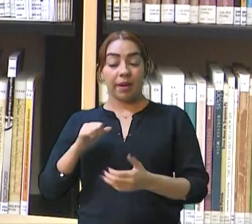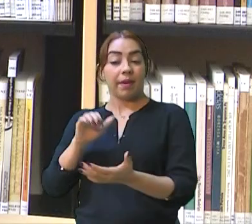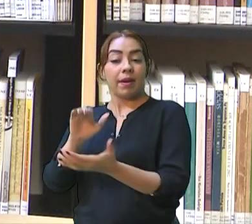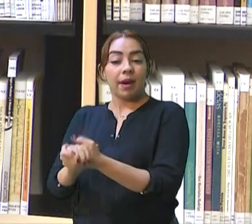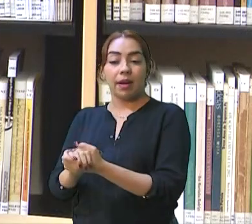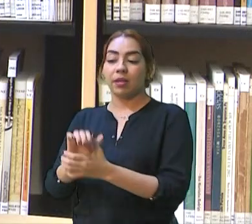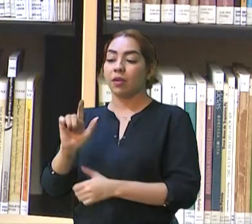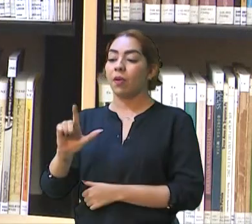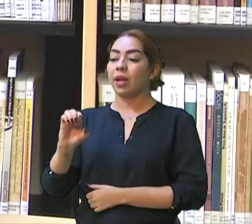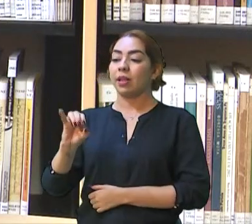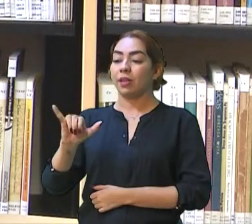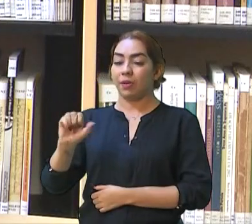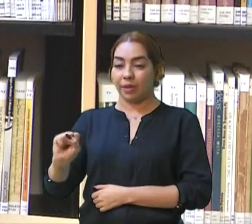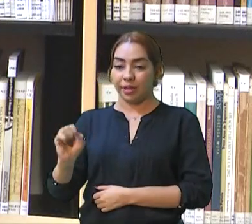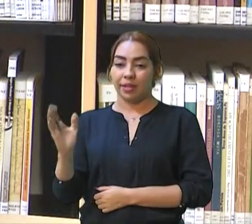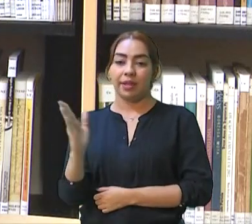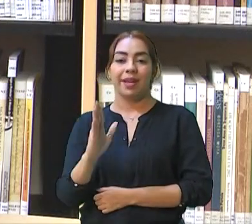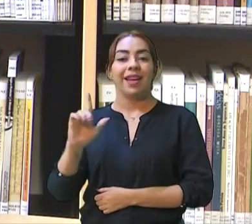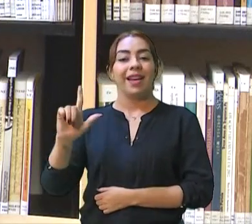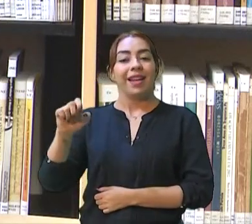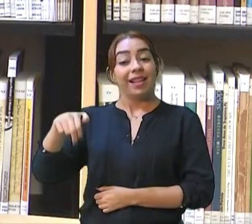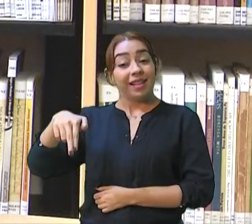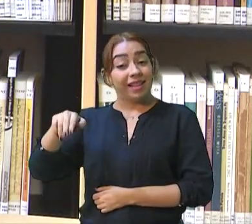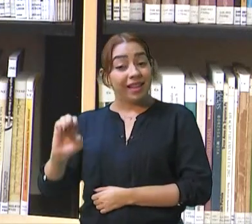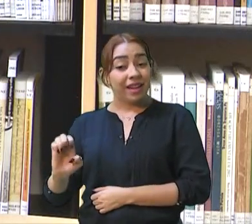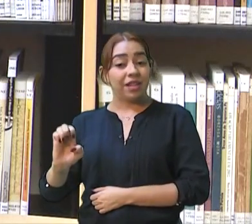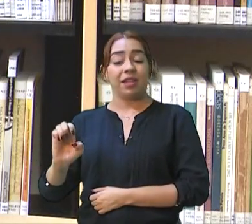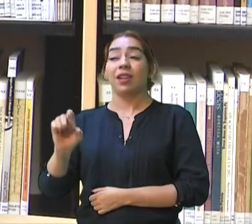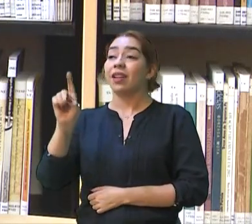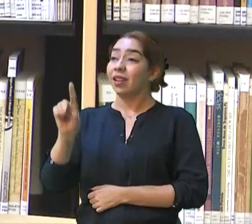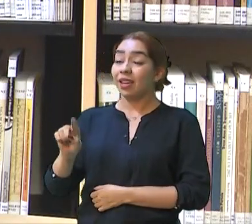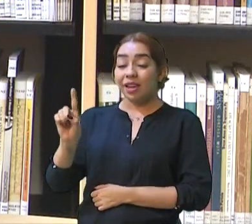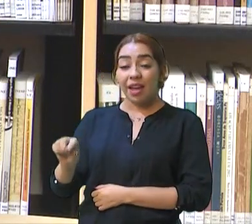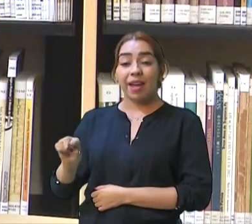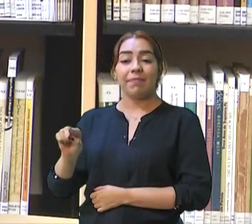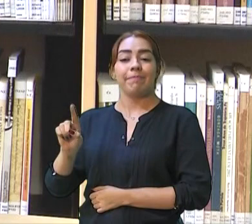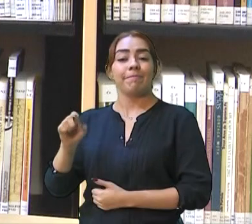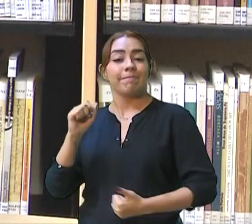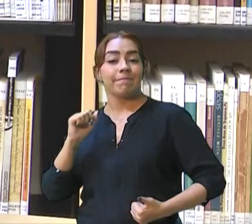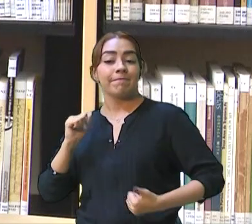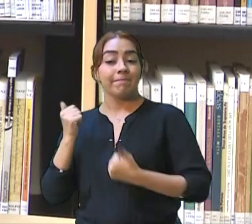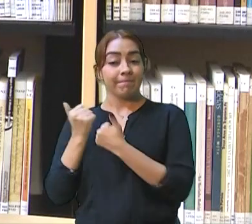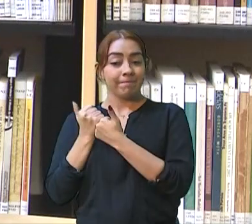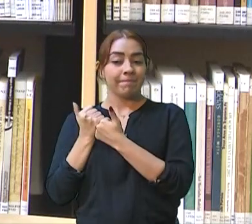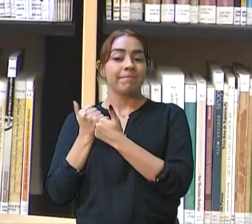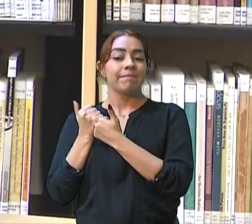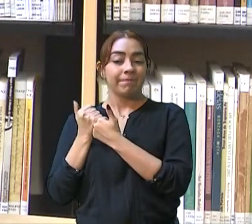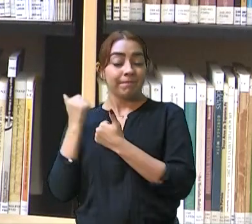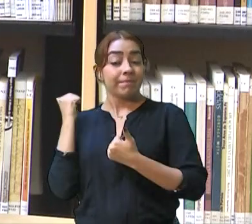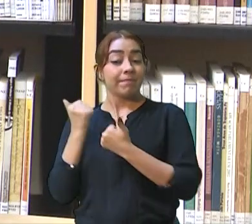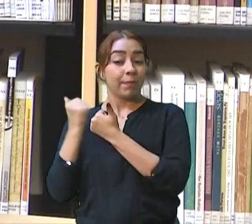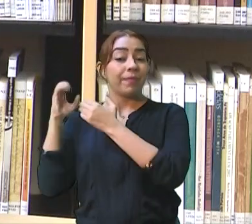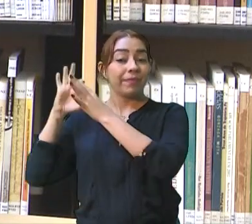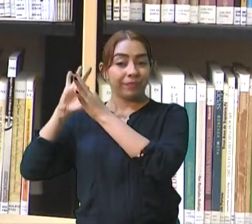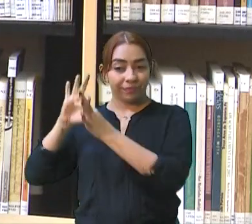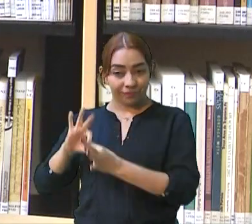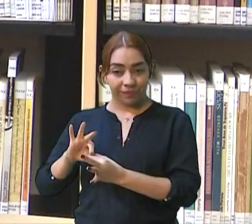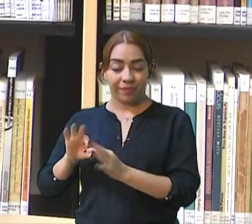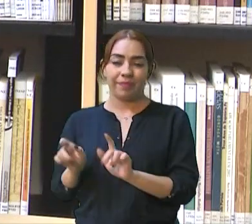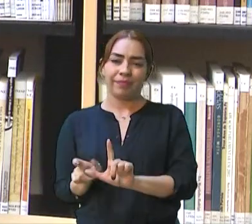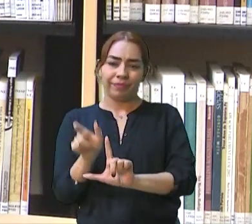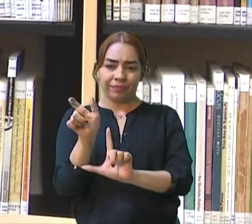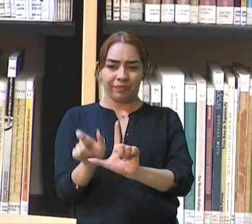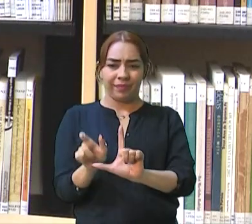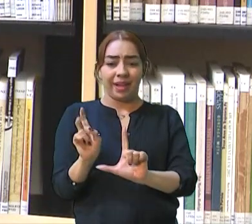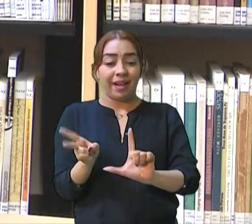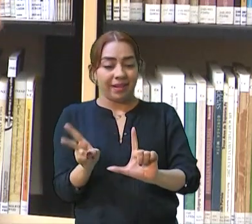seu namorado, assim, um personagem secundário que é muito importante para a história, porque as tramas de histórias em quadrinhos são muito feitas por